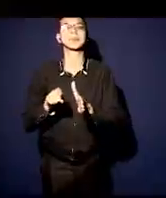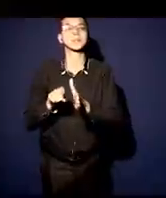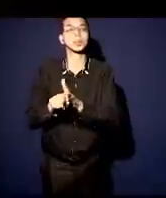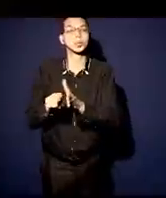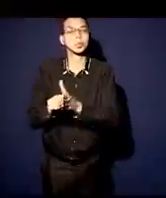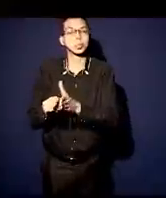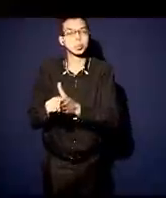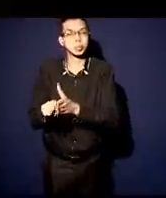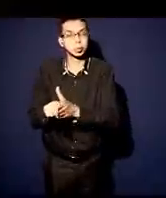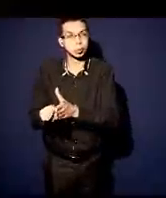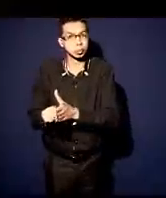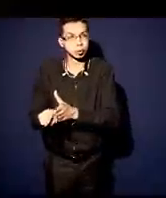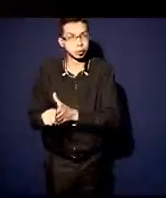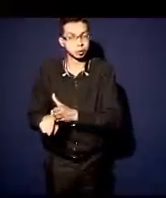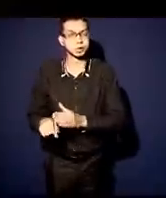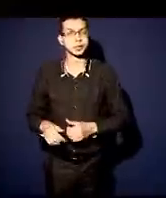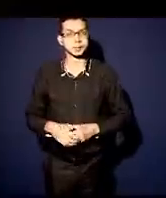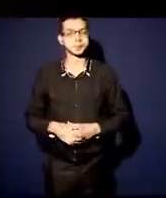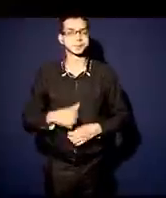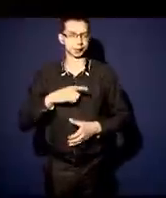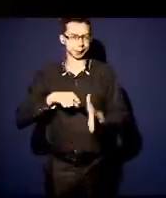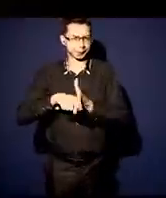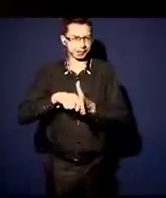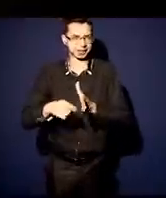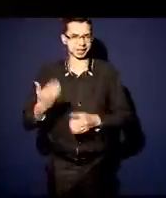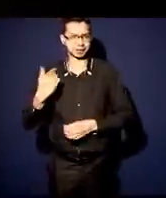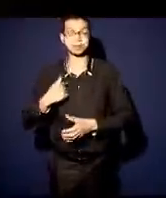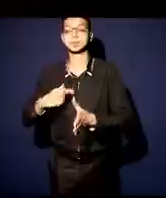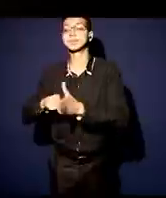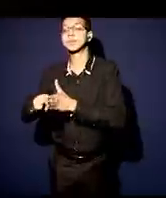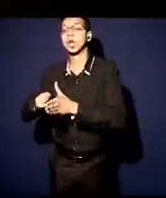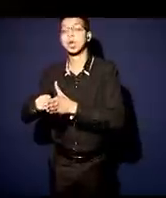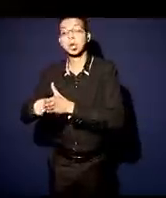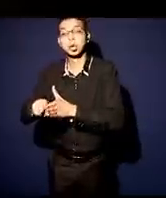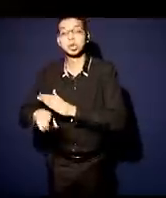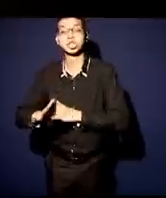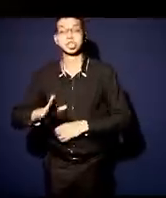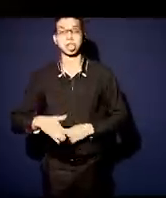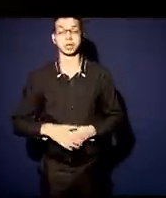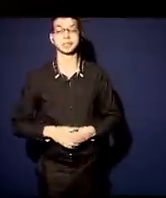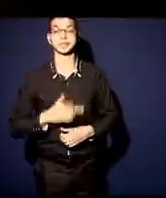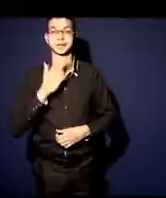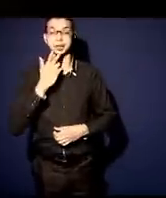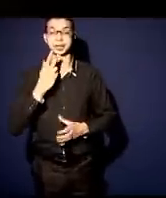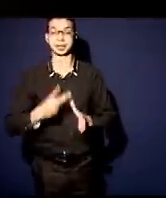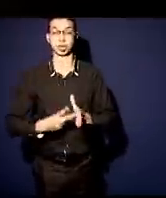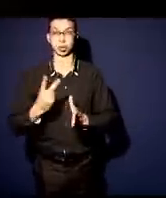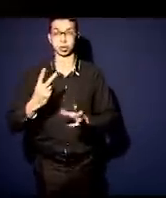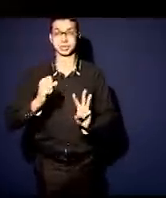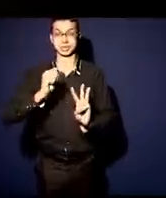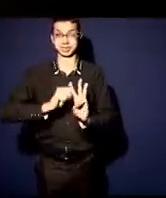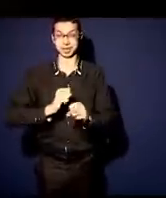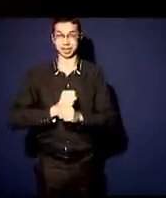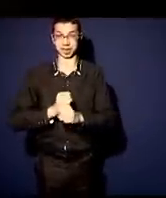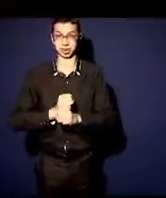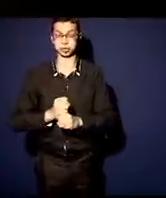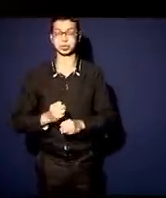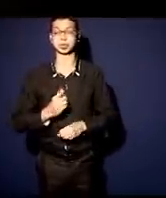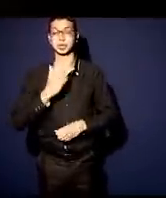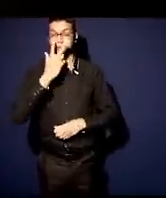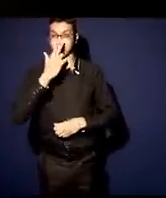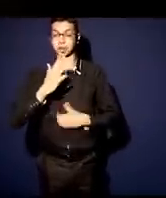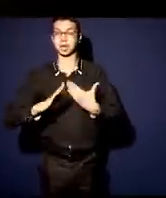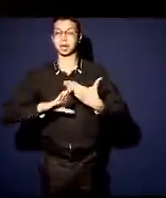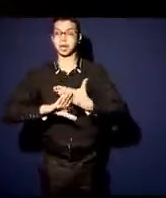numa pesquisa do Bank of America diziam que ia ter recessão no segundo trimestre desse ano. E depois,